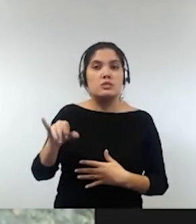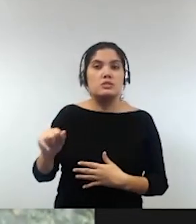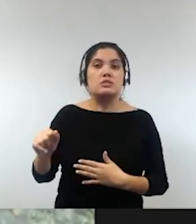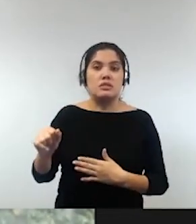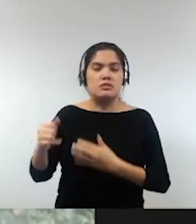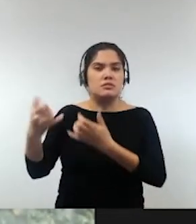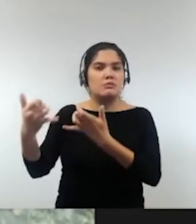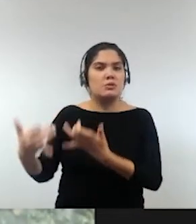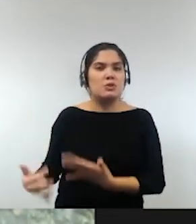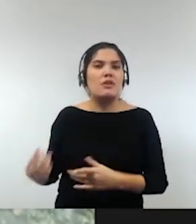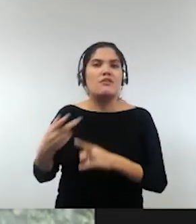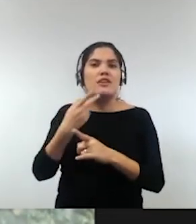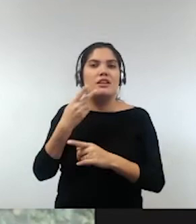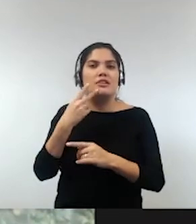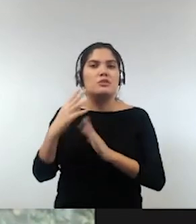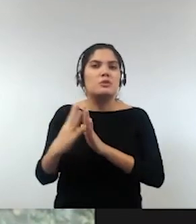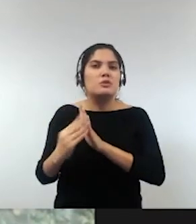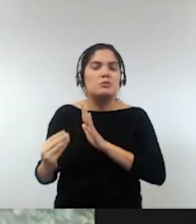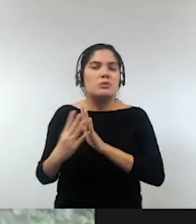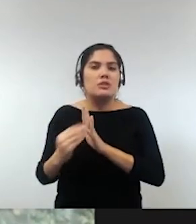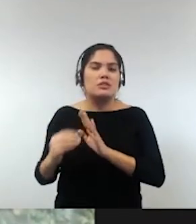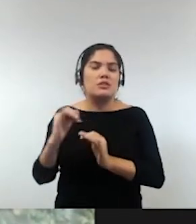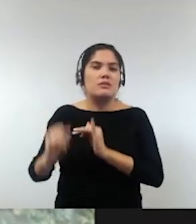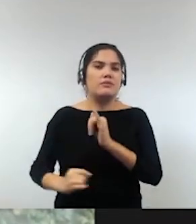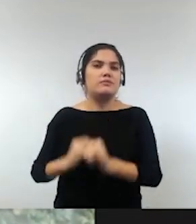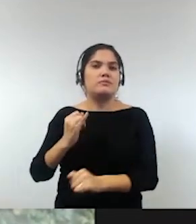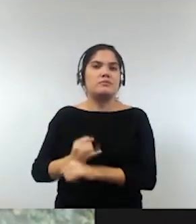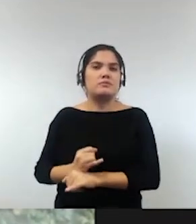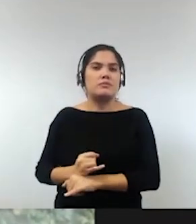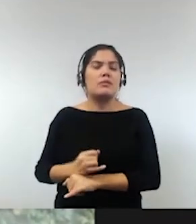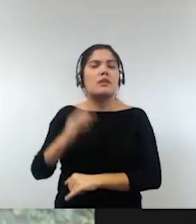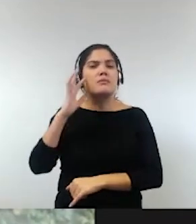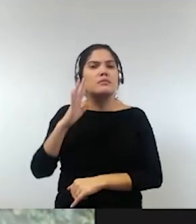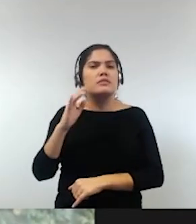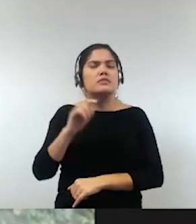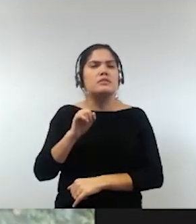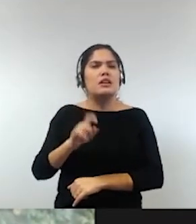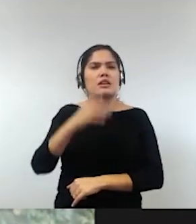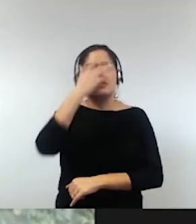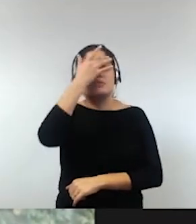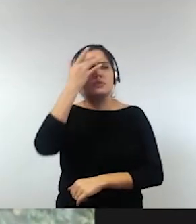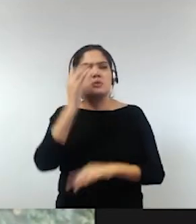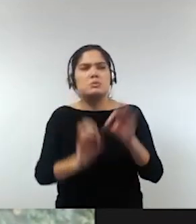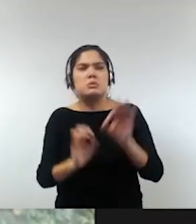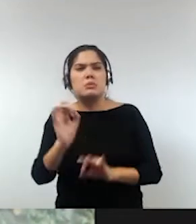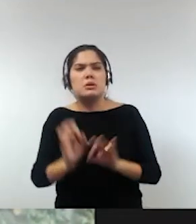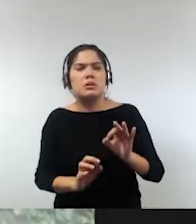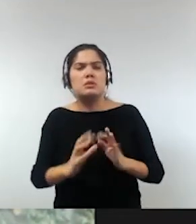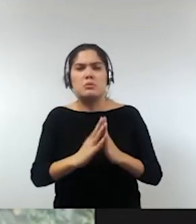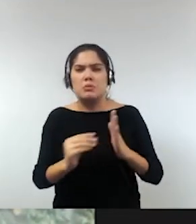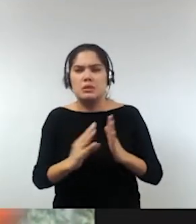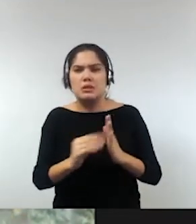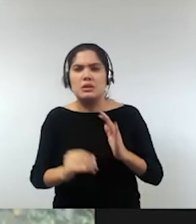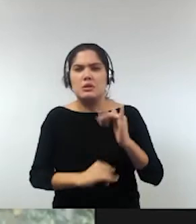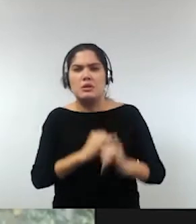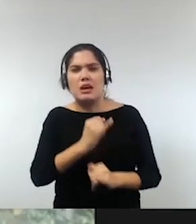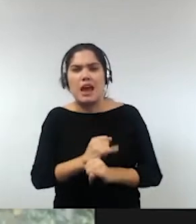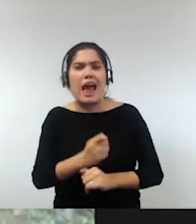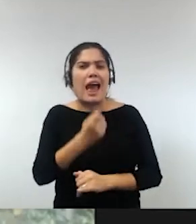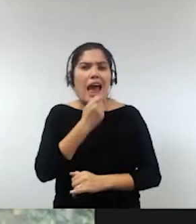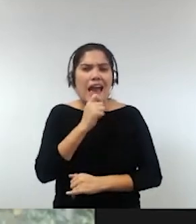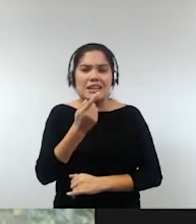ouviu falar do modelo online, será que as pessoas estavam preparadas para o modelo online, quando ainda nem